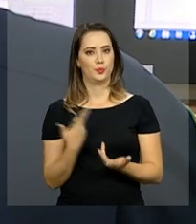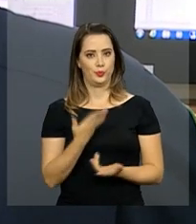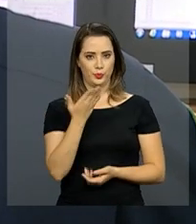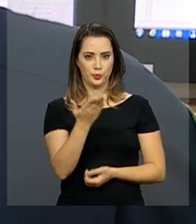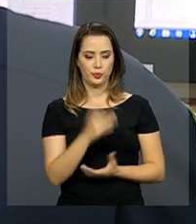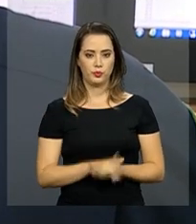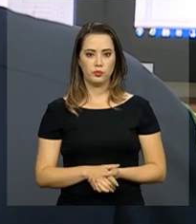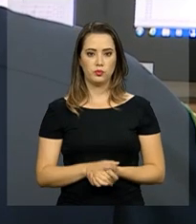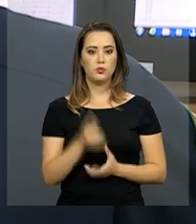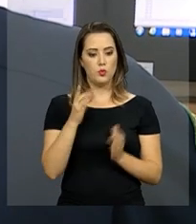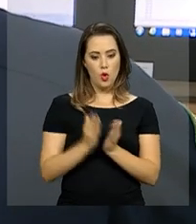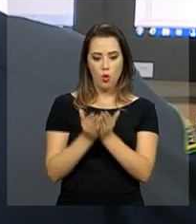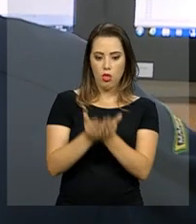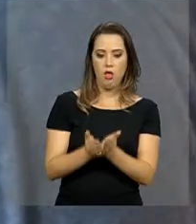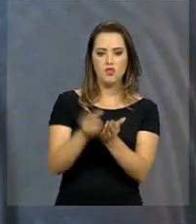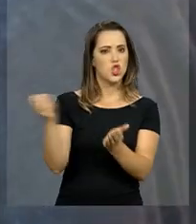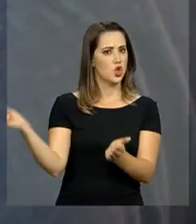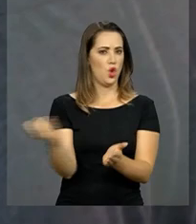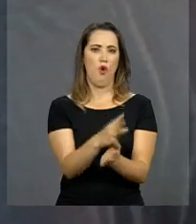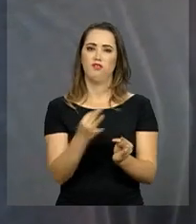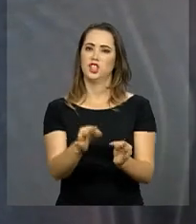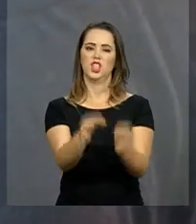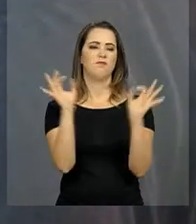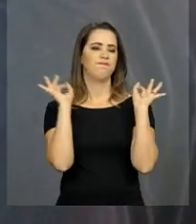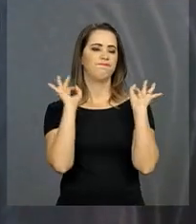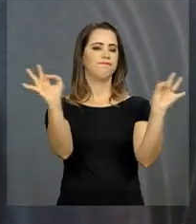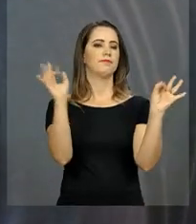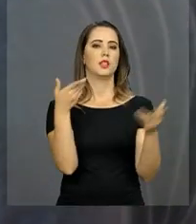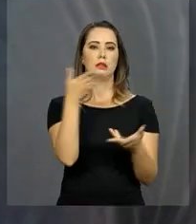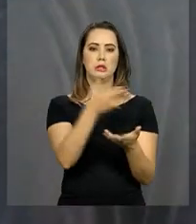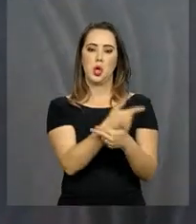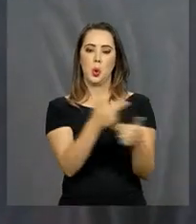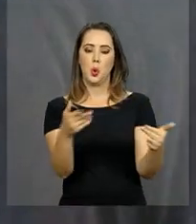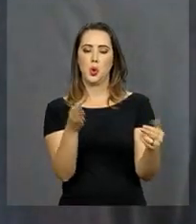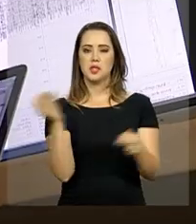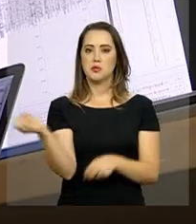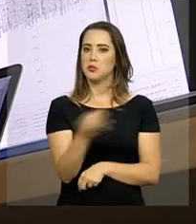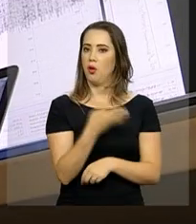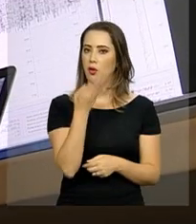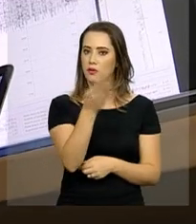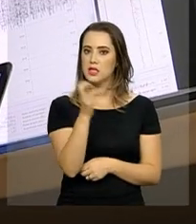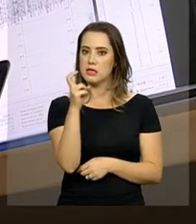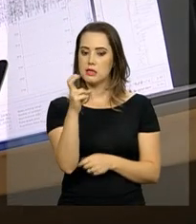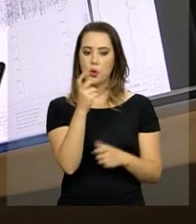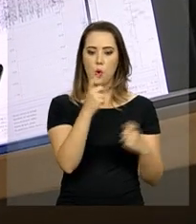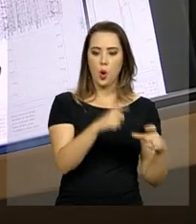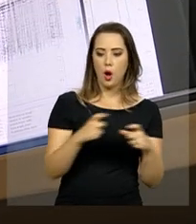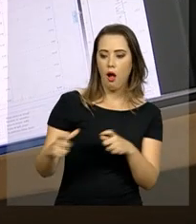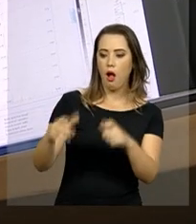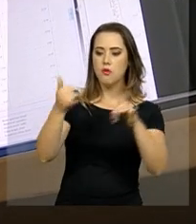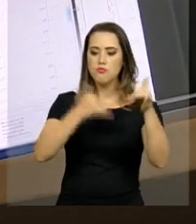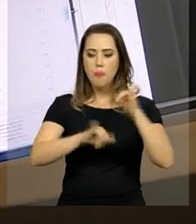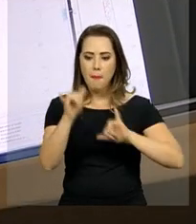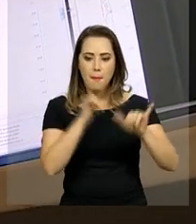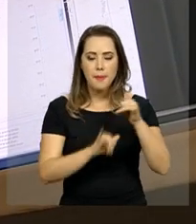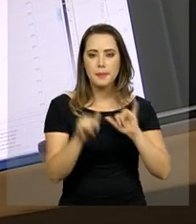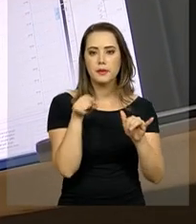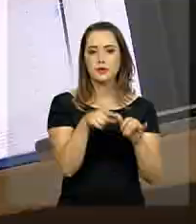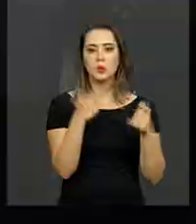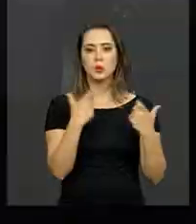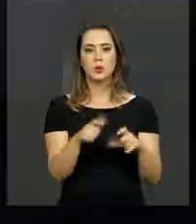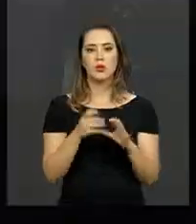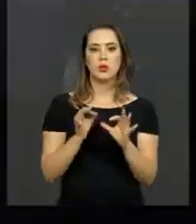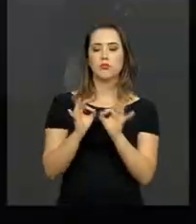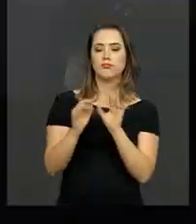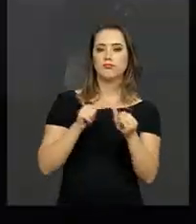de pesquisa mais modernos do mundo. A embarcação conta com equipamentos de ponta, 5 laboratórios e um veículo de operação